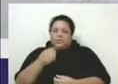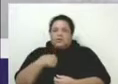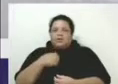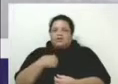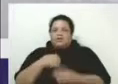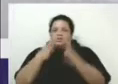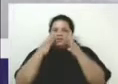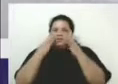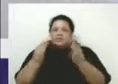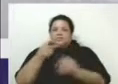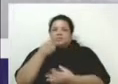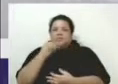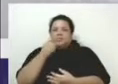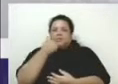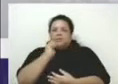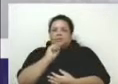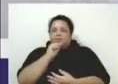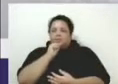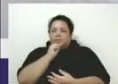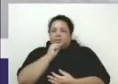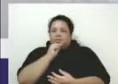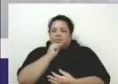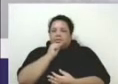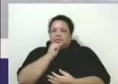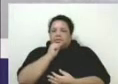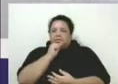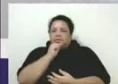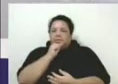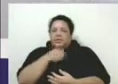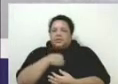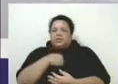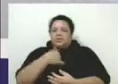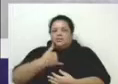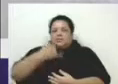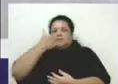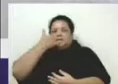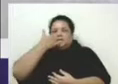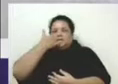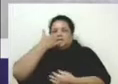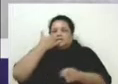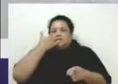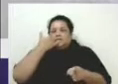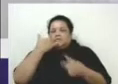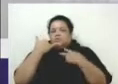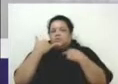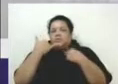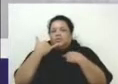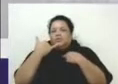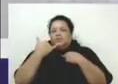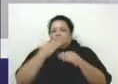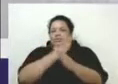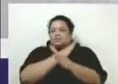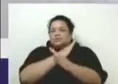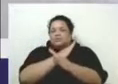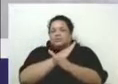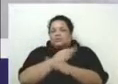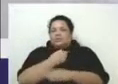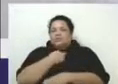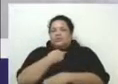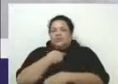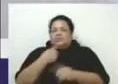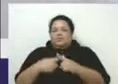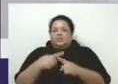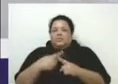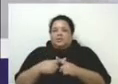eu ouvi todo o relato. Imediatamente eu liguei no projeto. Vocês não podem cancelar a vaga dessa criança, porque é o projeto de